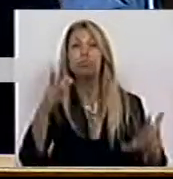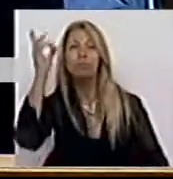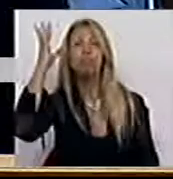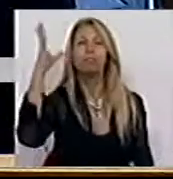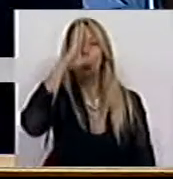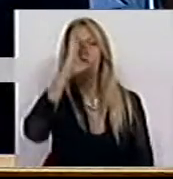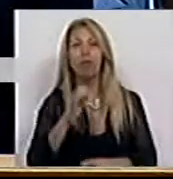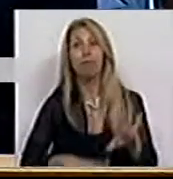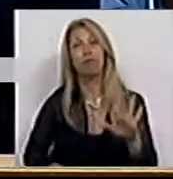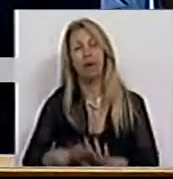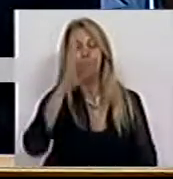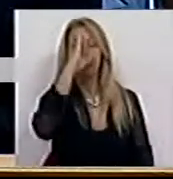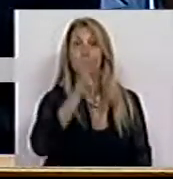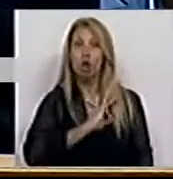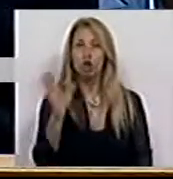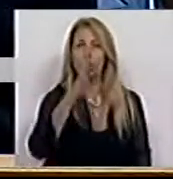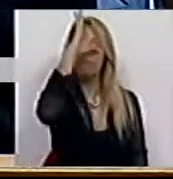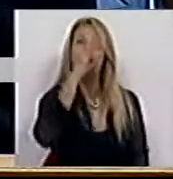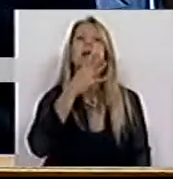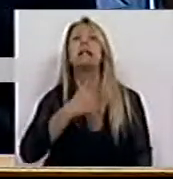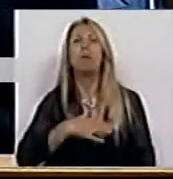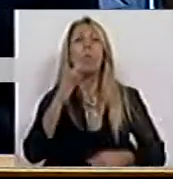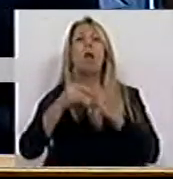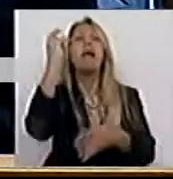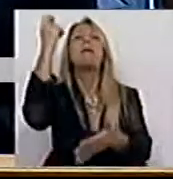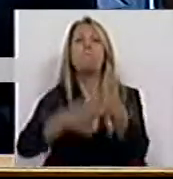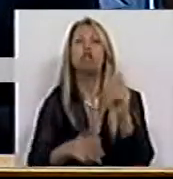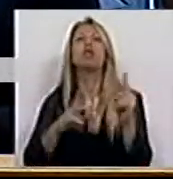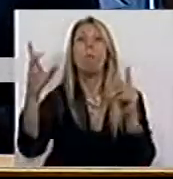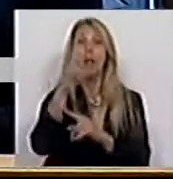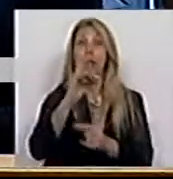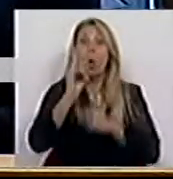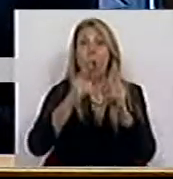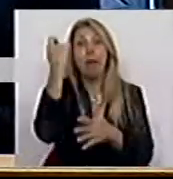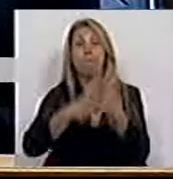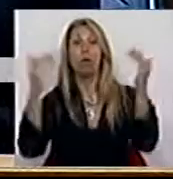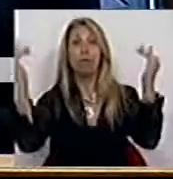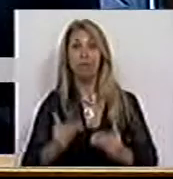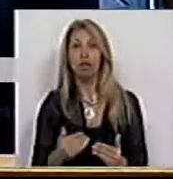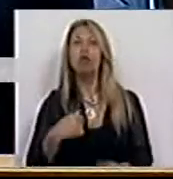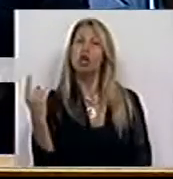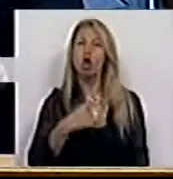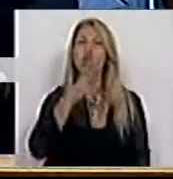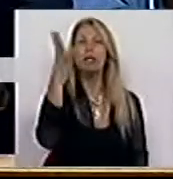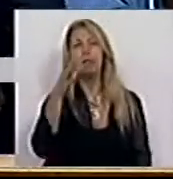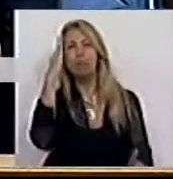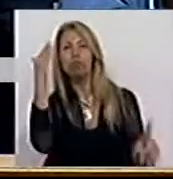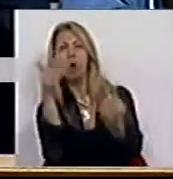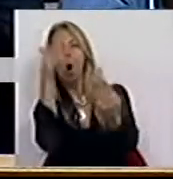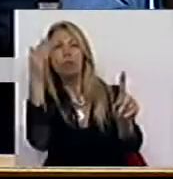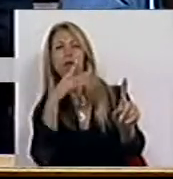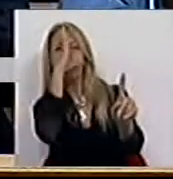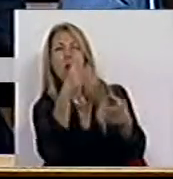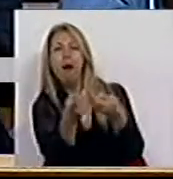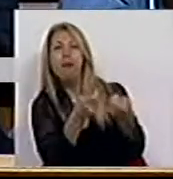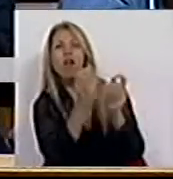Sr. Primeiro-Ministro, diga-me que impostos aumenta e quais os que desce e dizemos para quem governa. Por